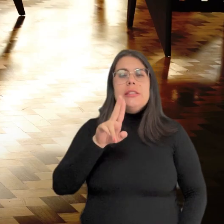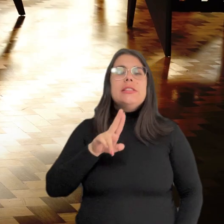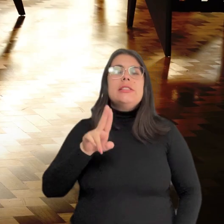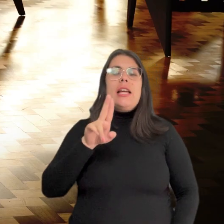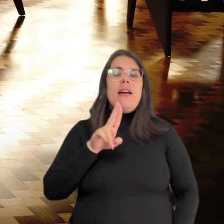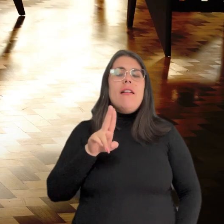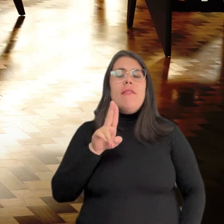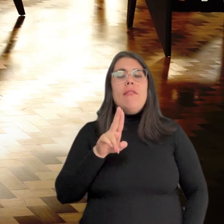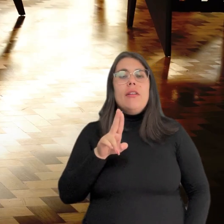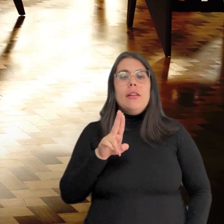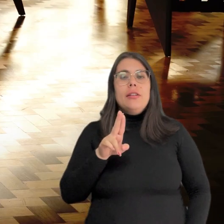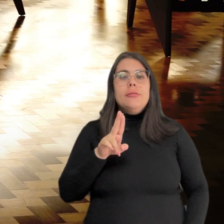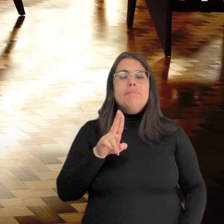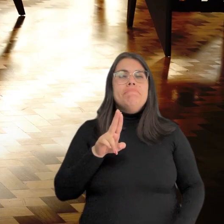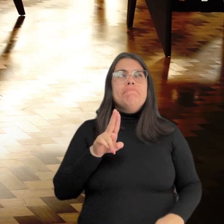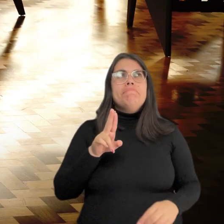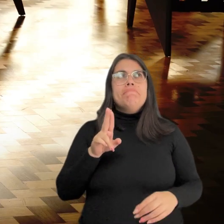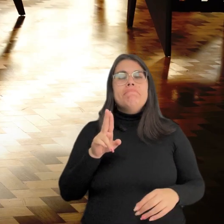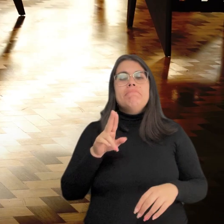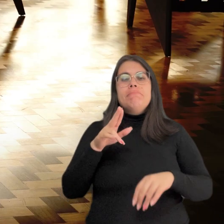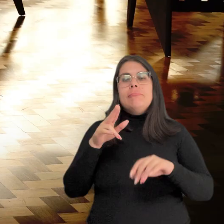parede